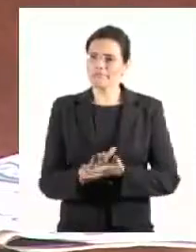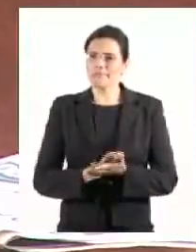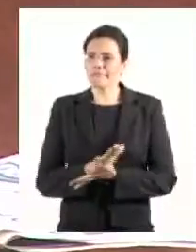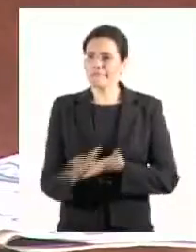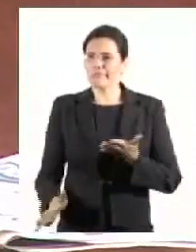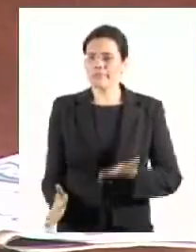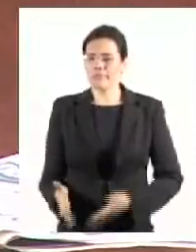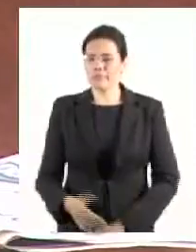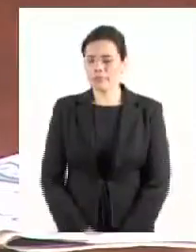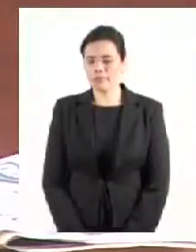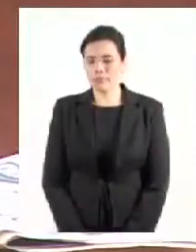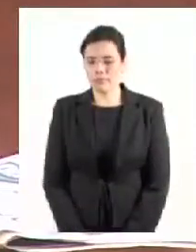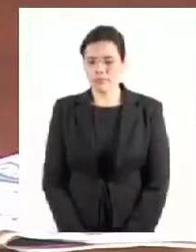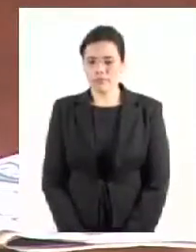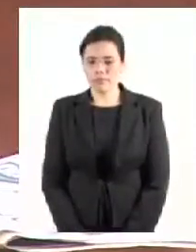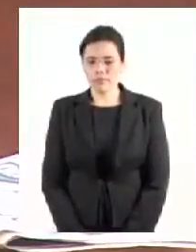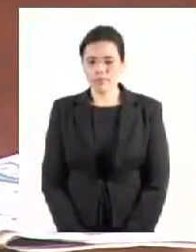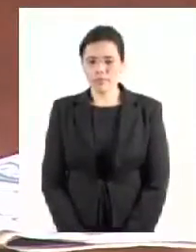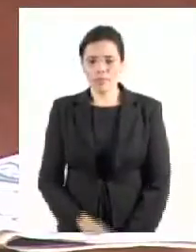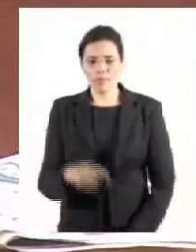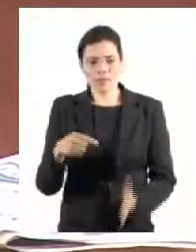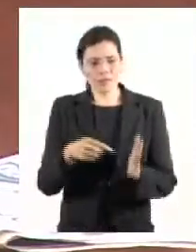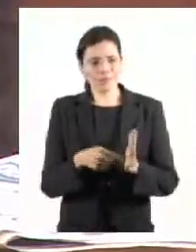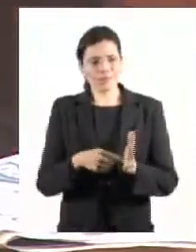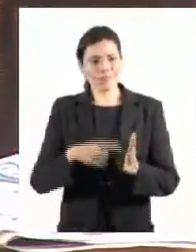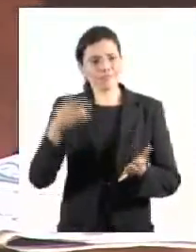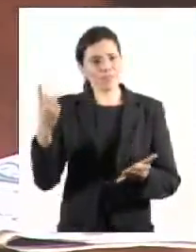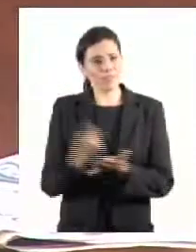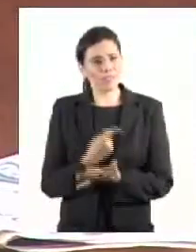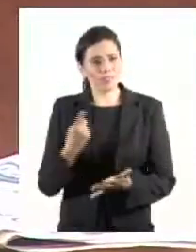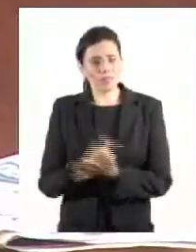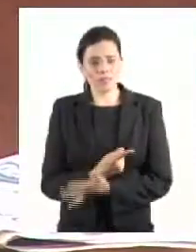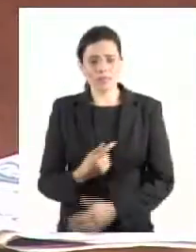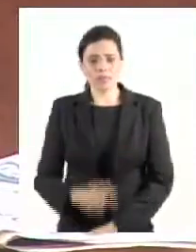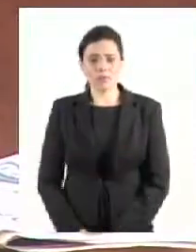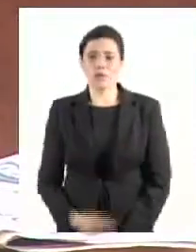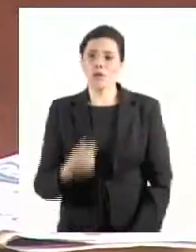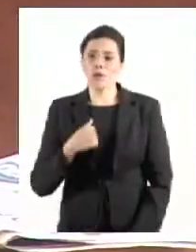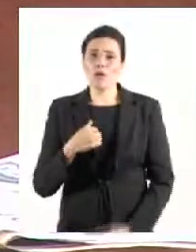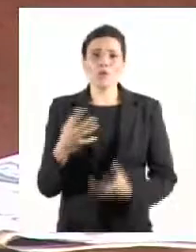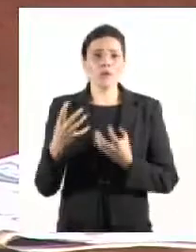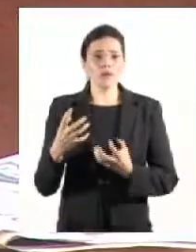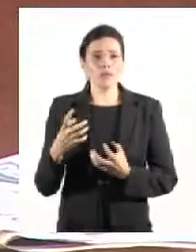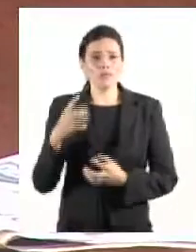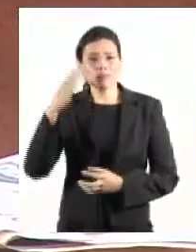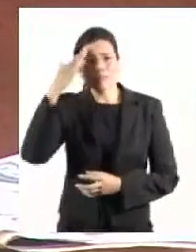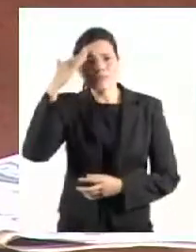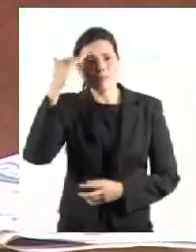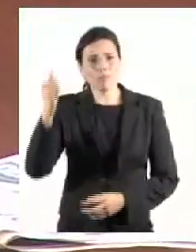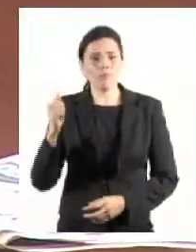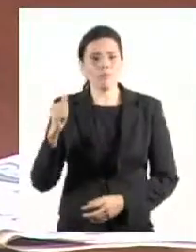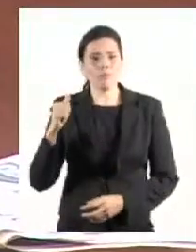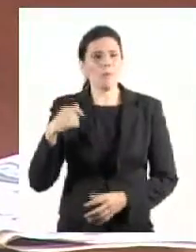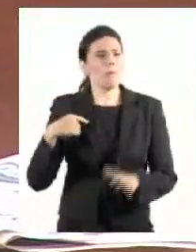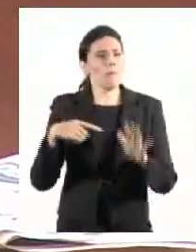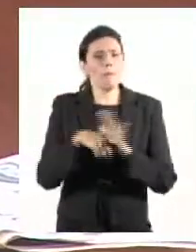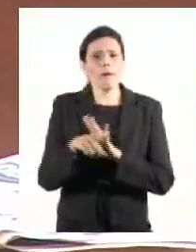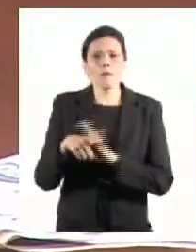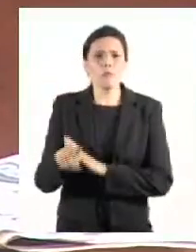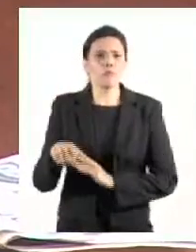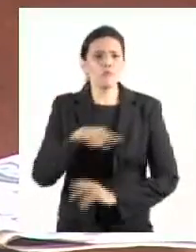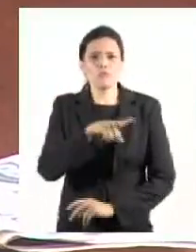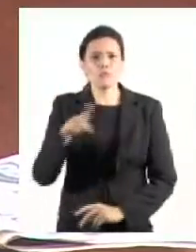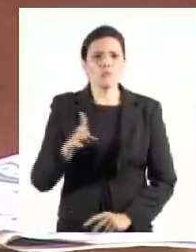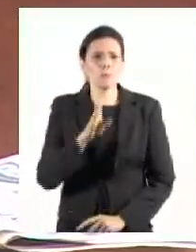imoralidade. Eu quero conseguir compreender por que esse silêncio todo. O líder do